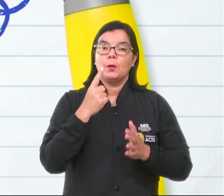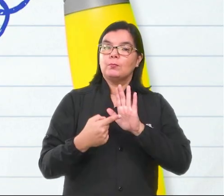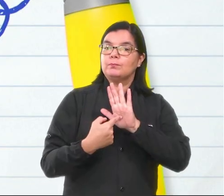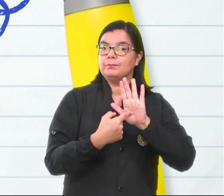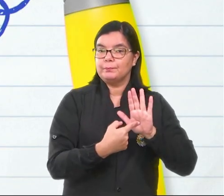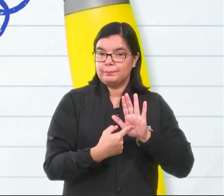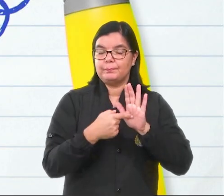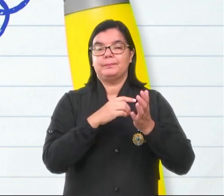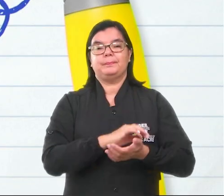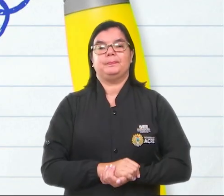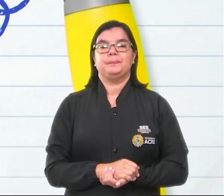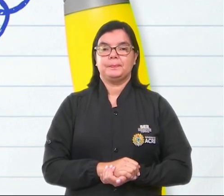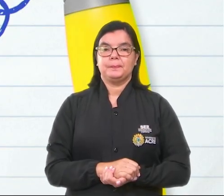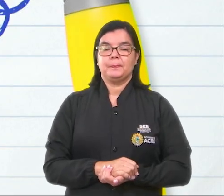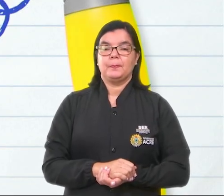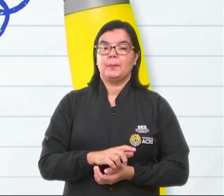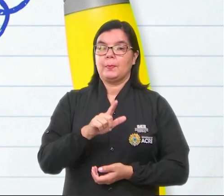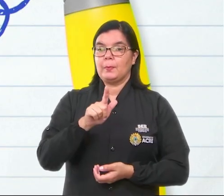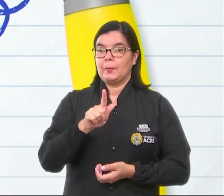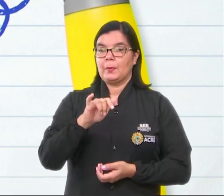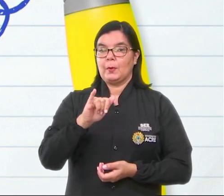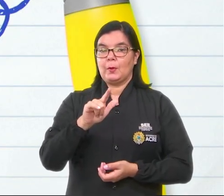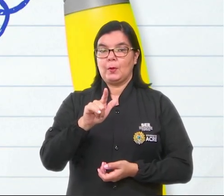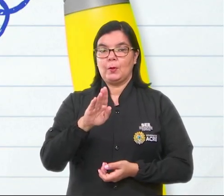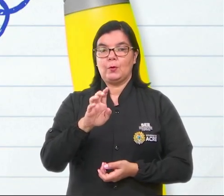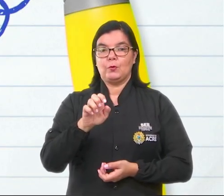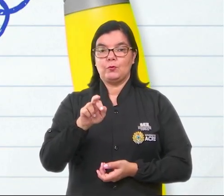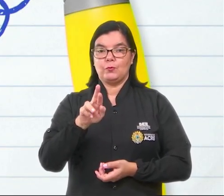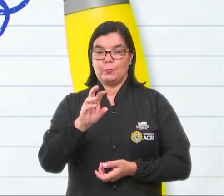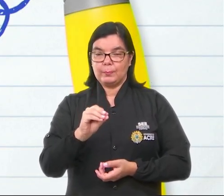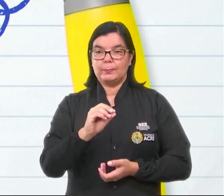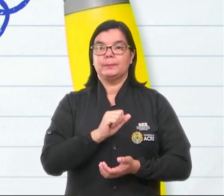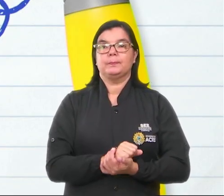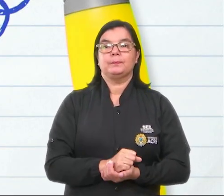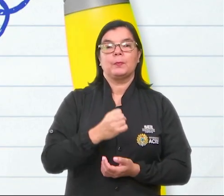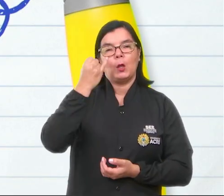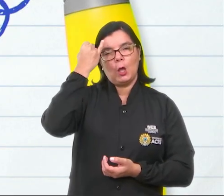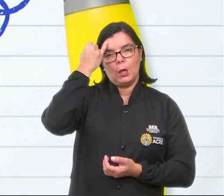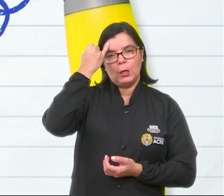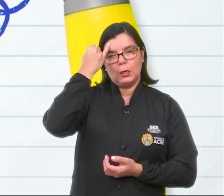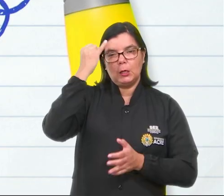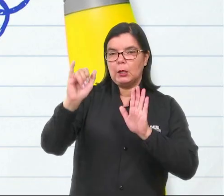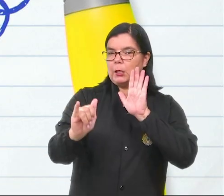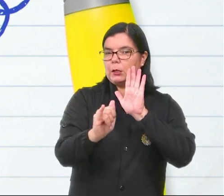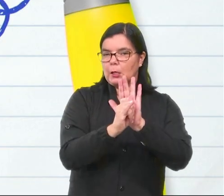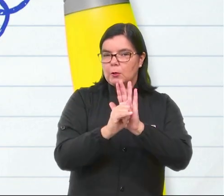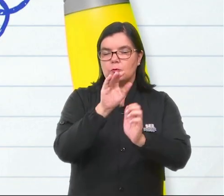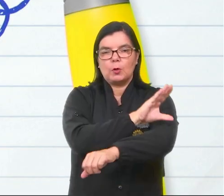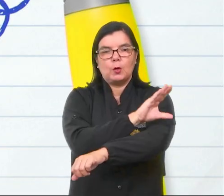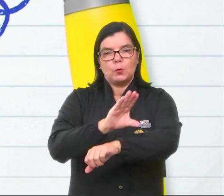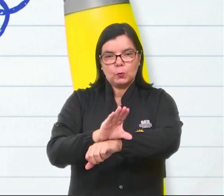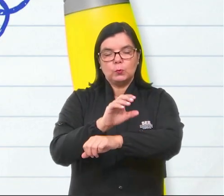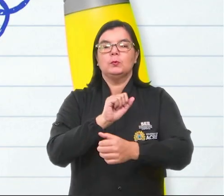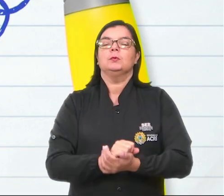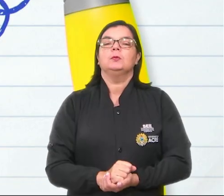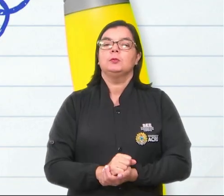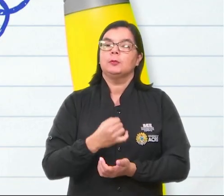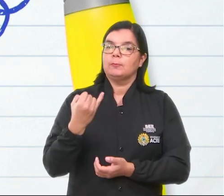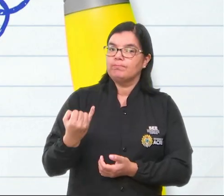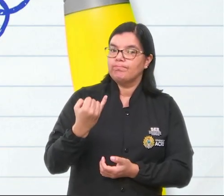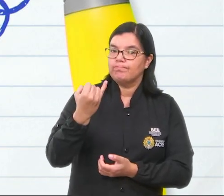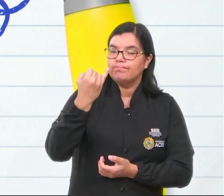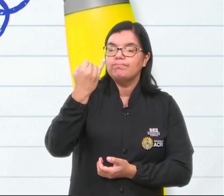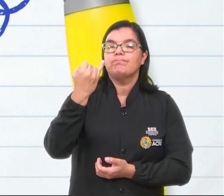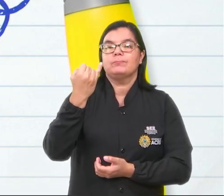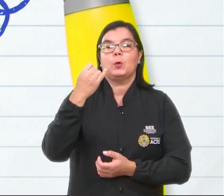destaquei ao longo desta videoaula. Gilberto Freire, identidade e cultura, acaba marcando,